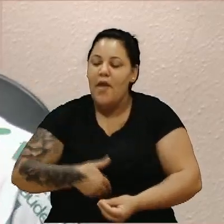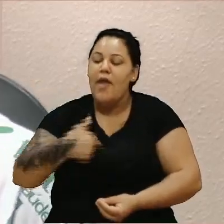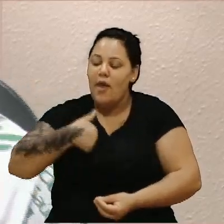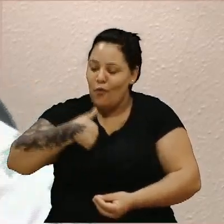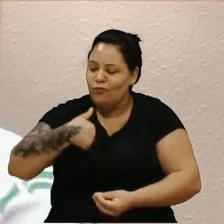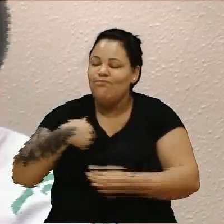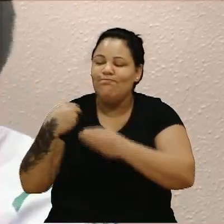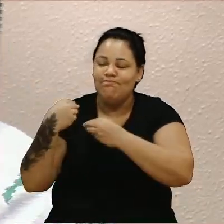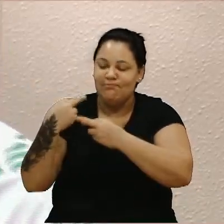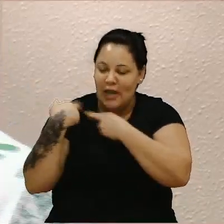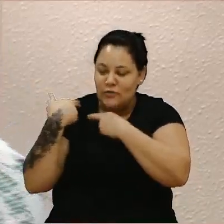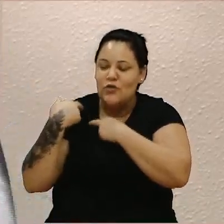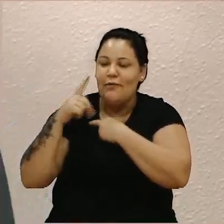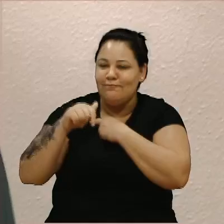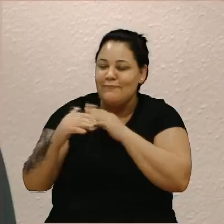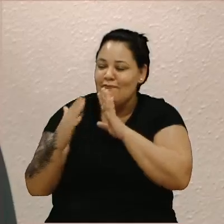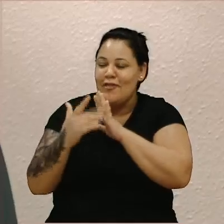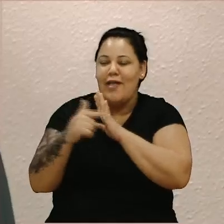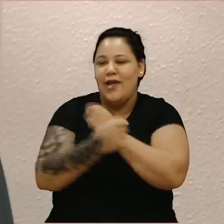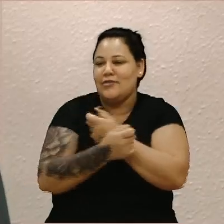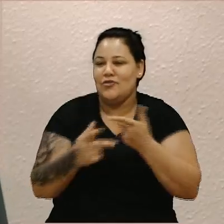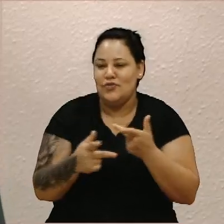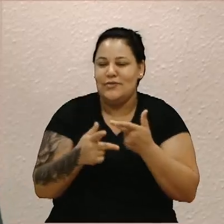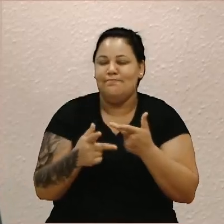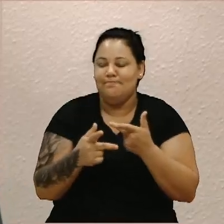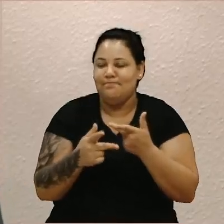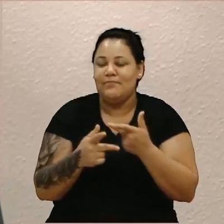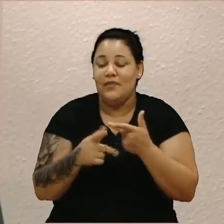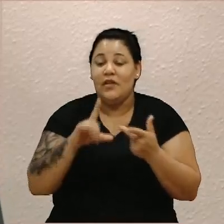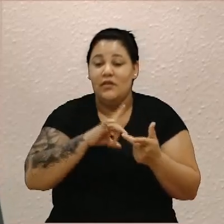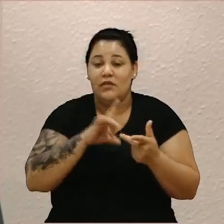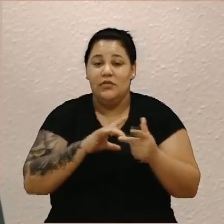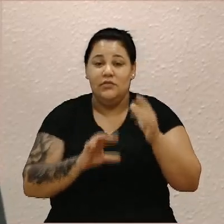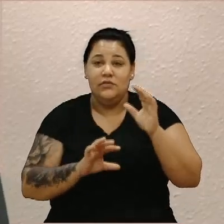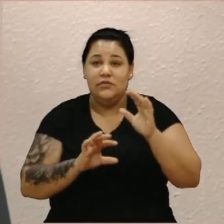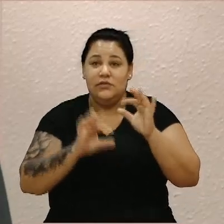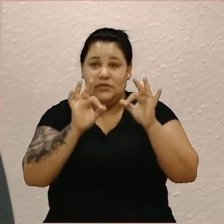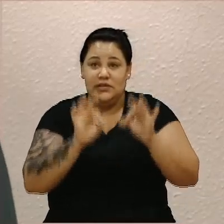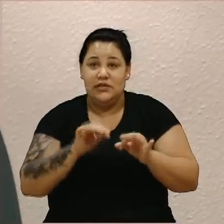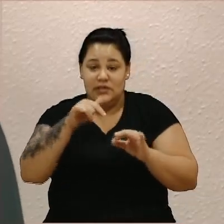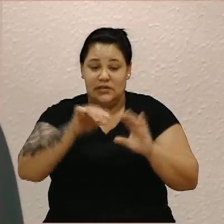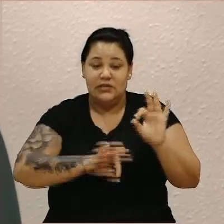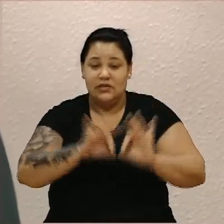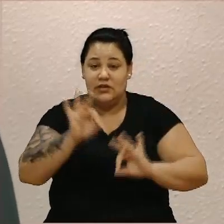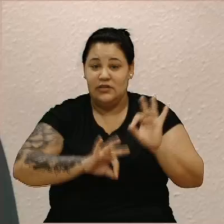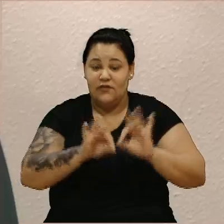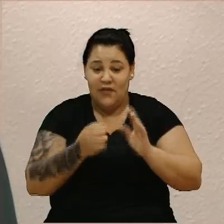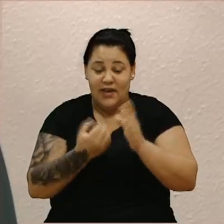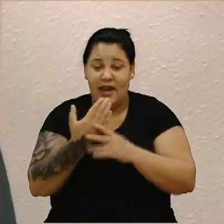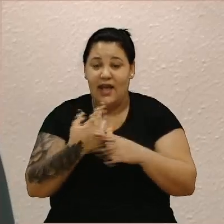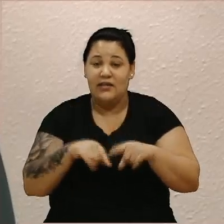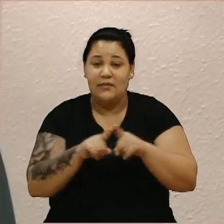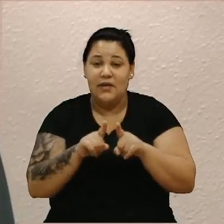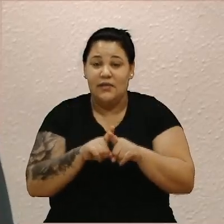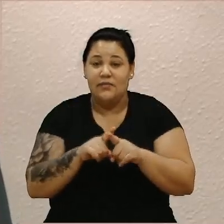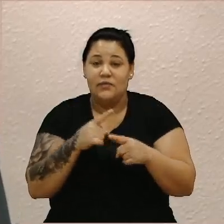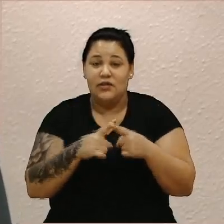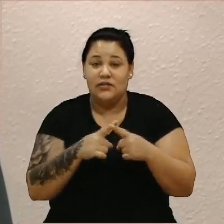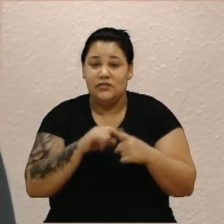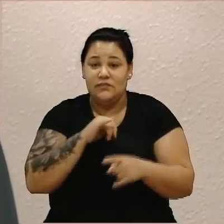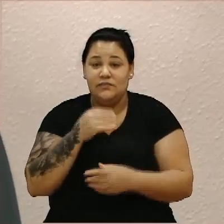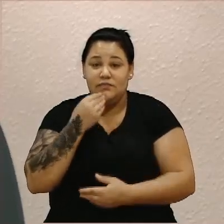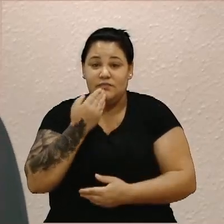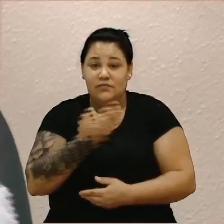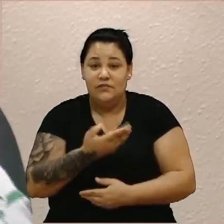tenho certeza que essa organização ela foi fundada, né, pelo Betinho justamente por esse ponto de vista, né,